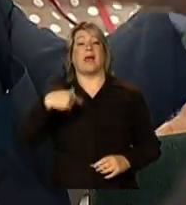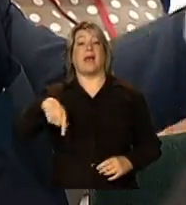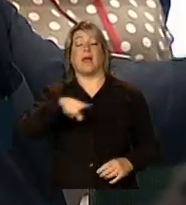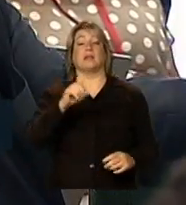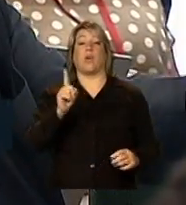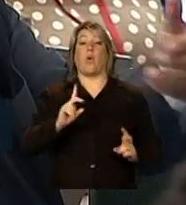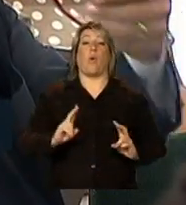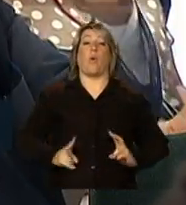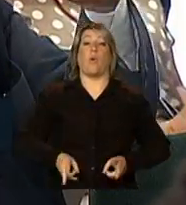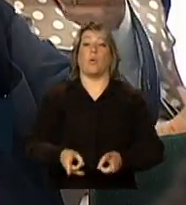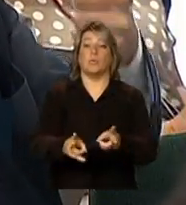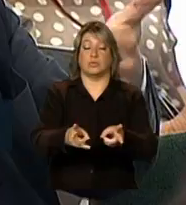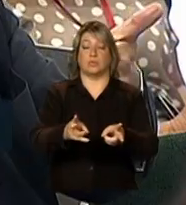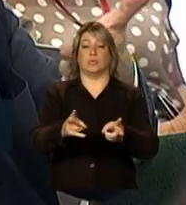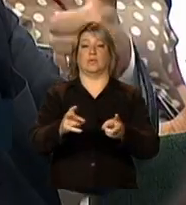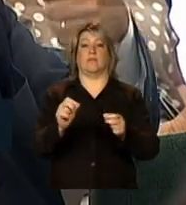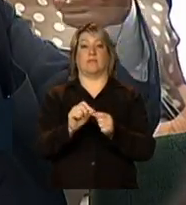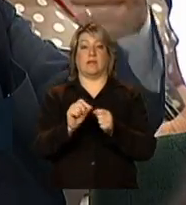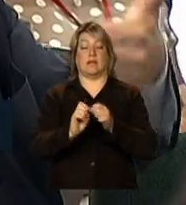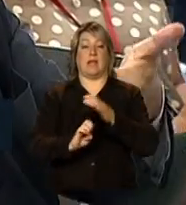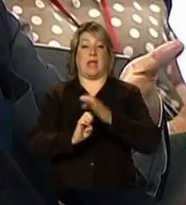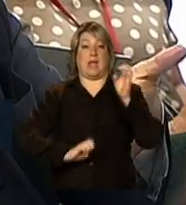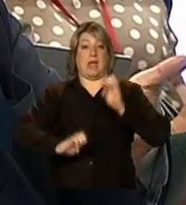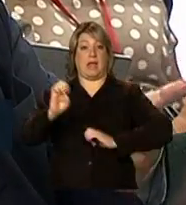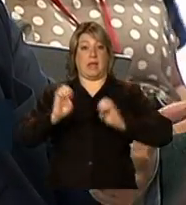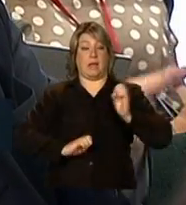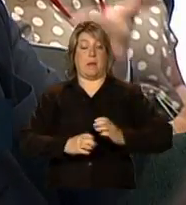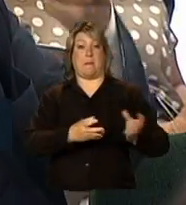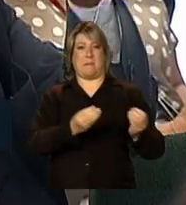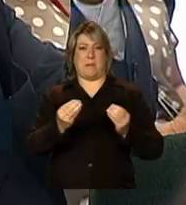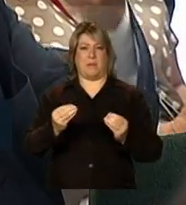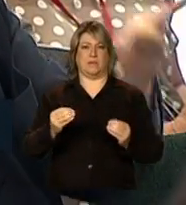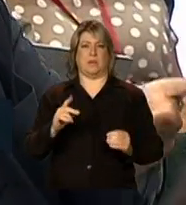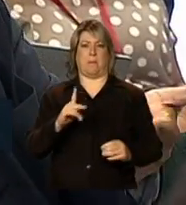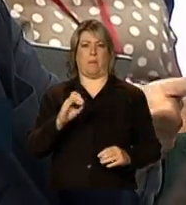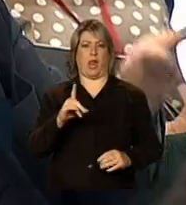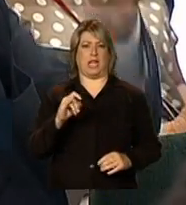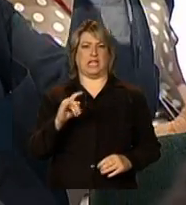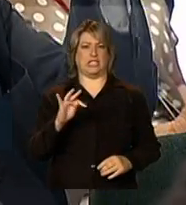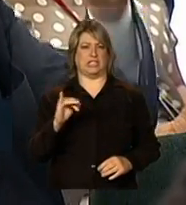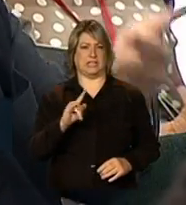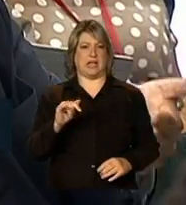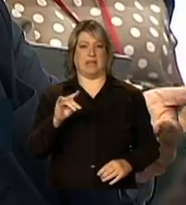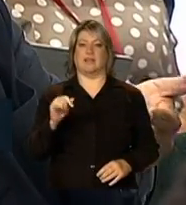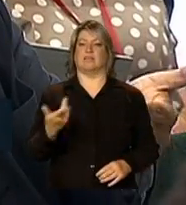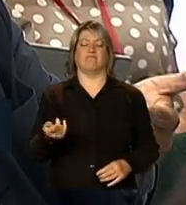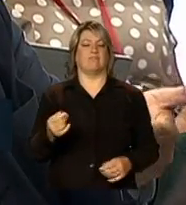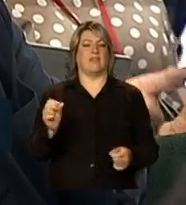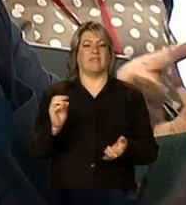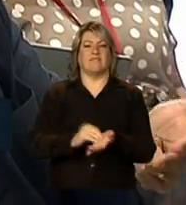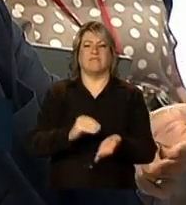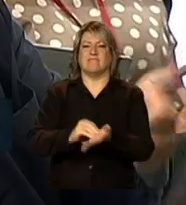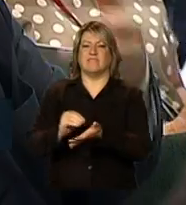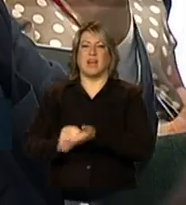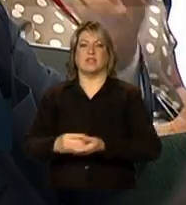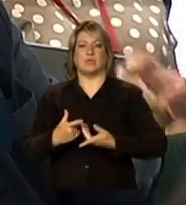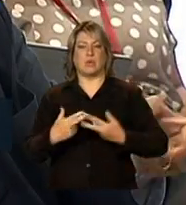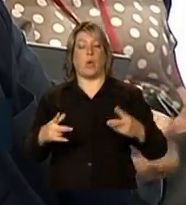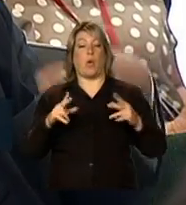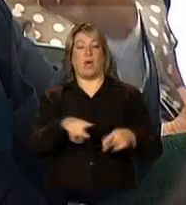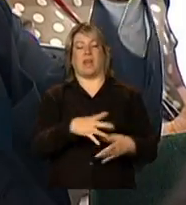sendo, depois desse pacote, empresas extremamente politizadas, incompetentes e deficitárias como são